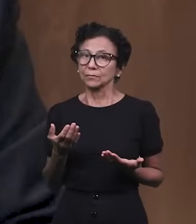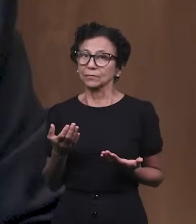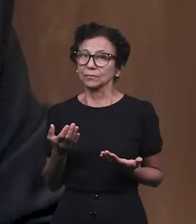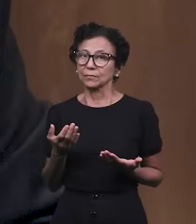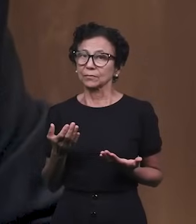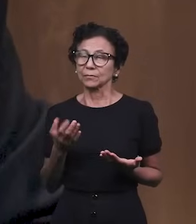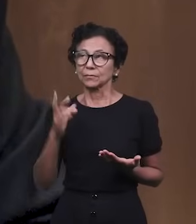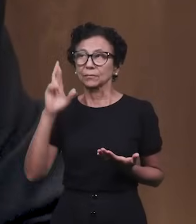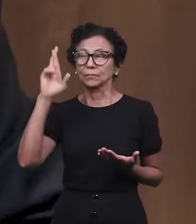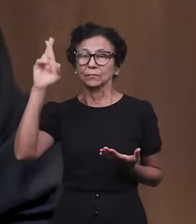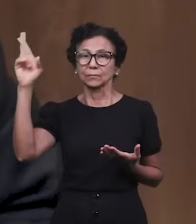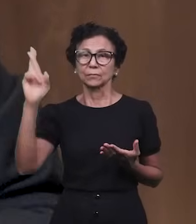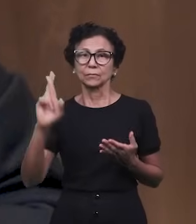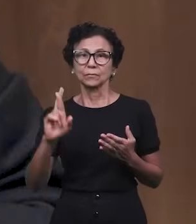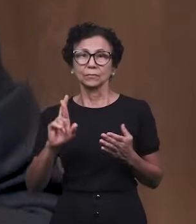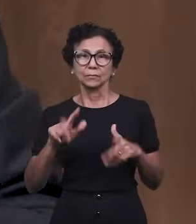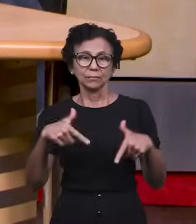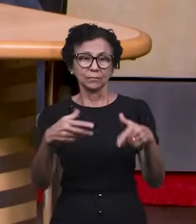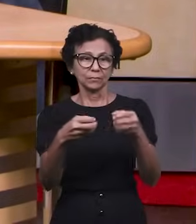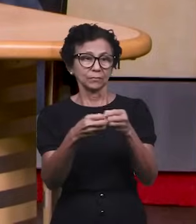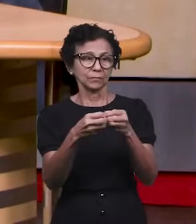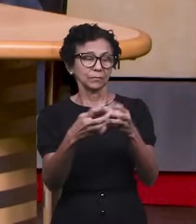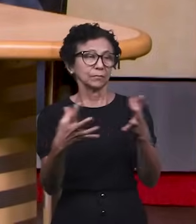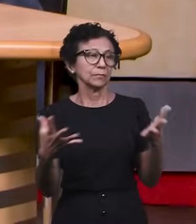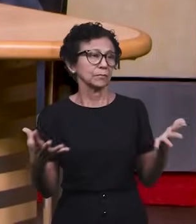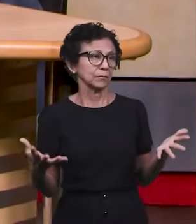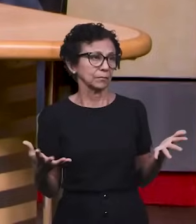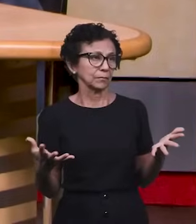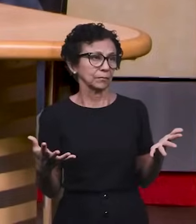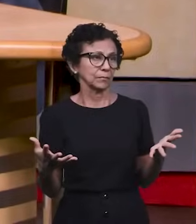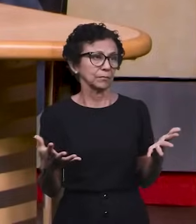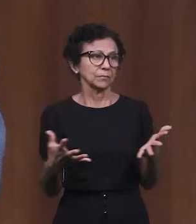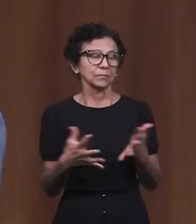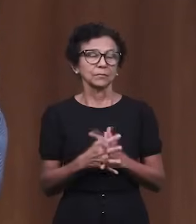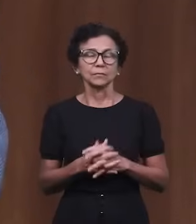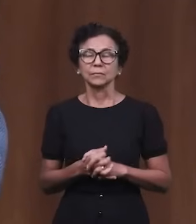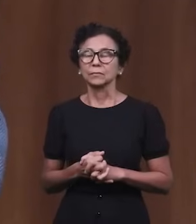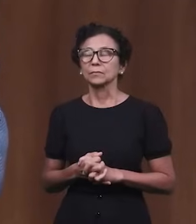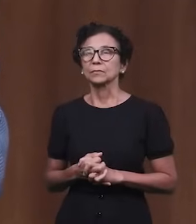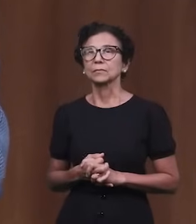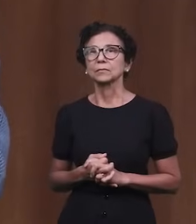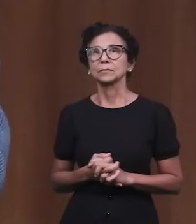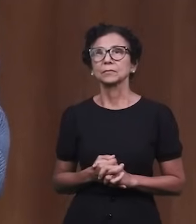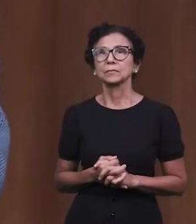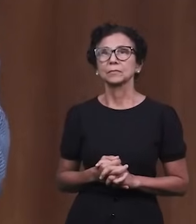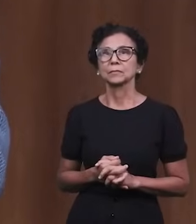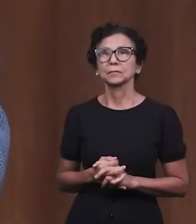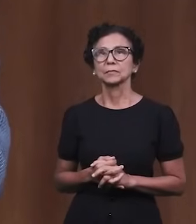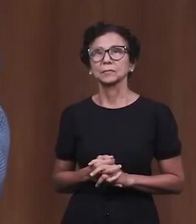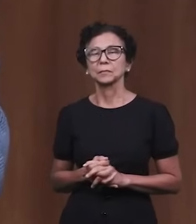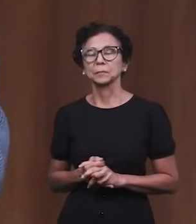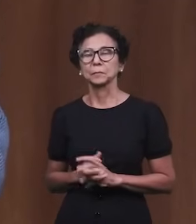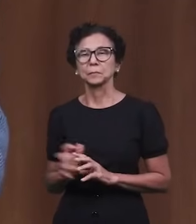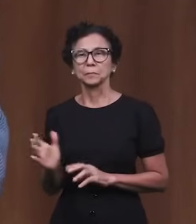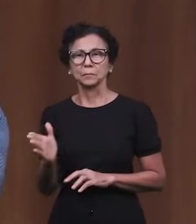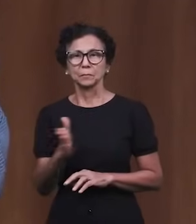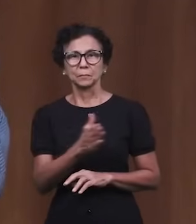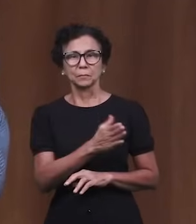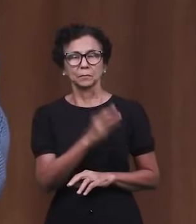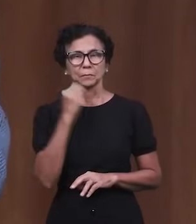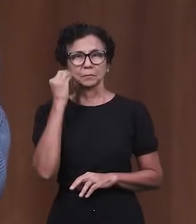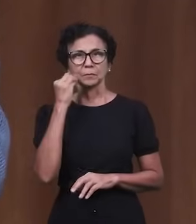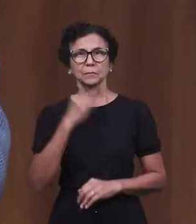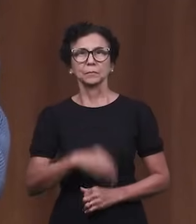pode operar uma maravilha em determinado Só abrindo assunto. um parênteses nesse assunto que você está trazendo, eu me lembro, eu era pastor na